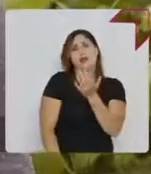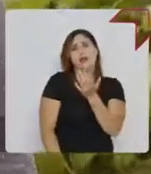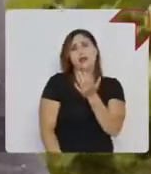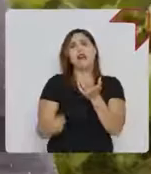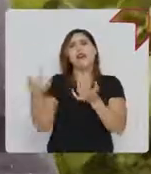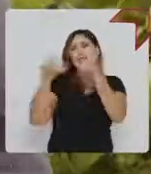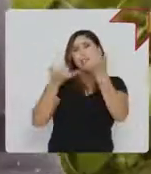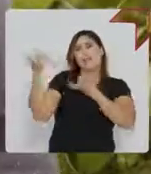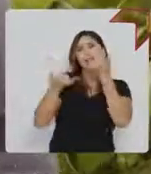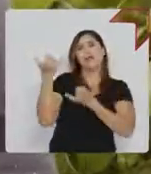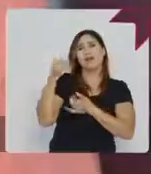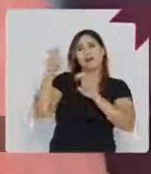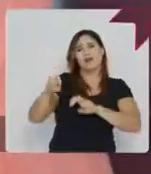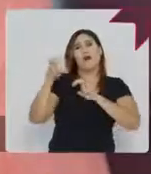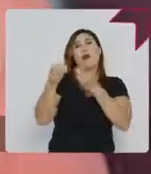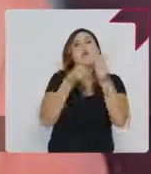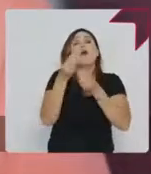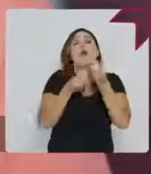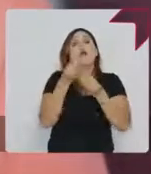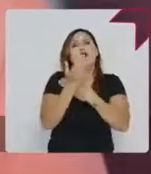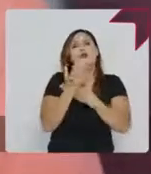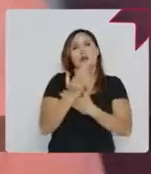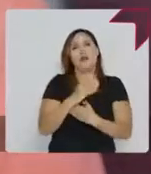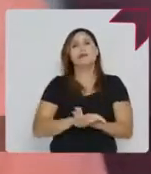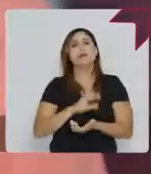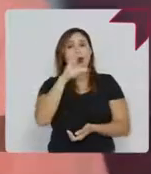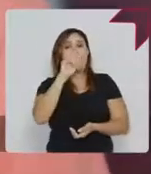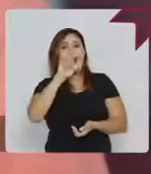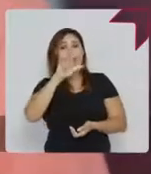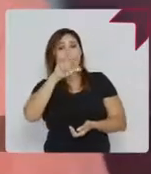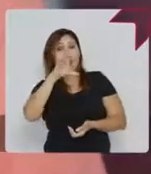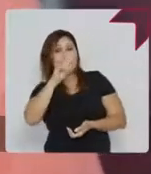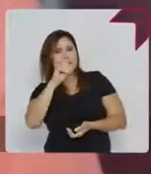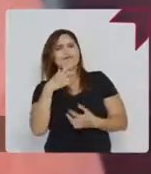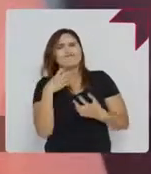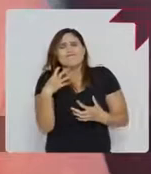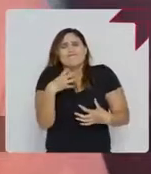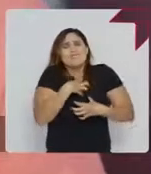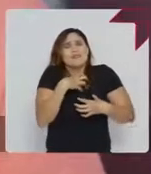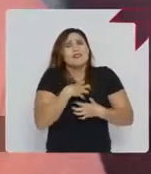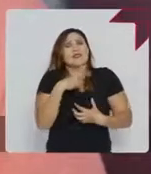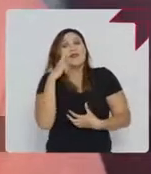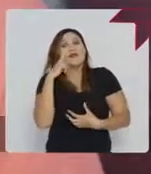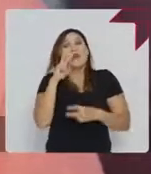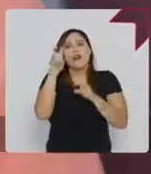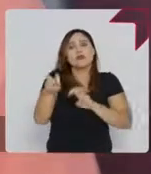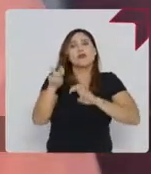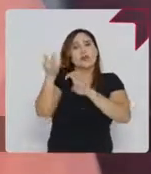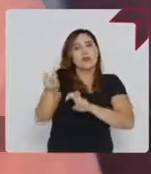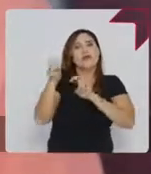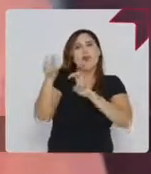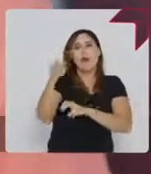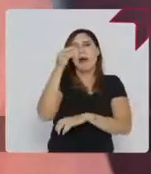senhor tem a dizer para nós aqui na zona rural? Seu Carlos, é muito triste ver a situação em que esse governo deixou a zona